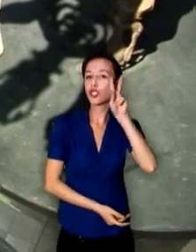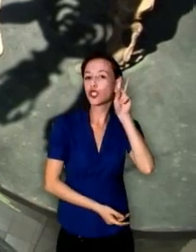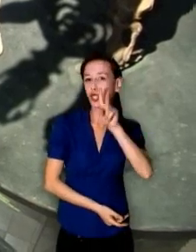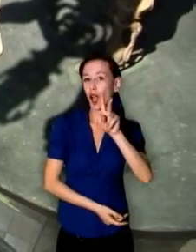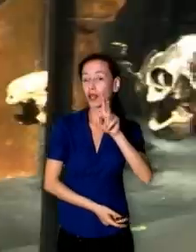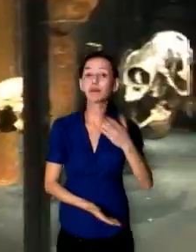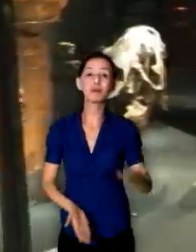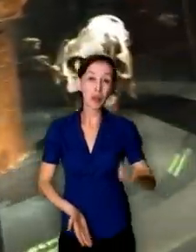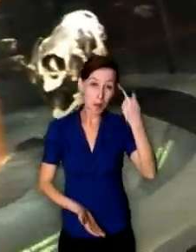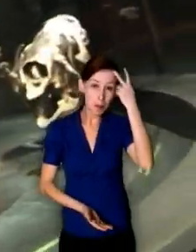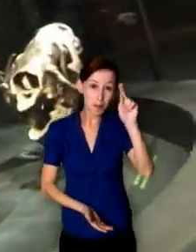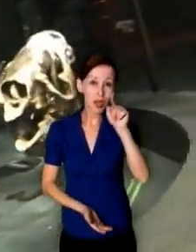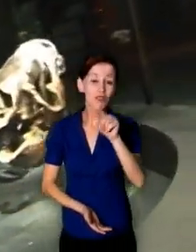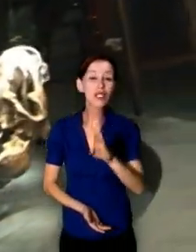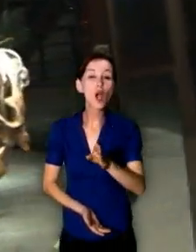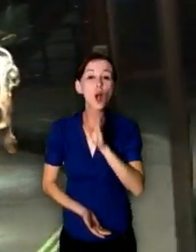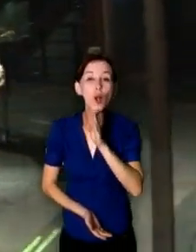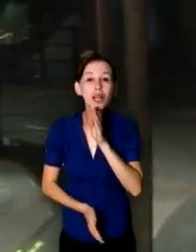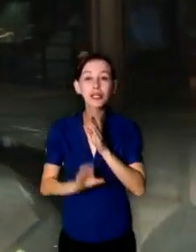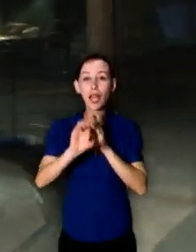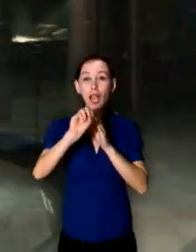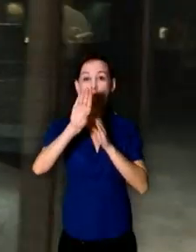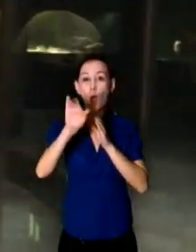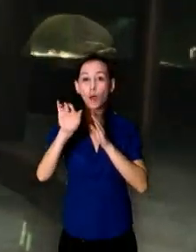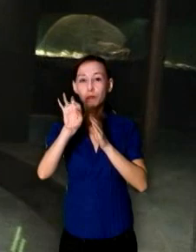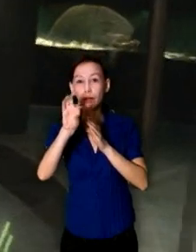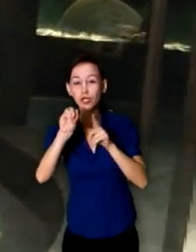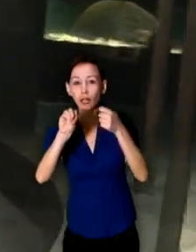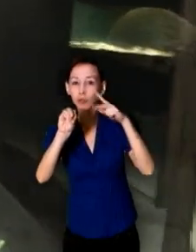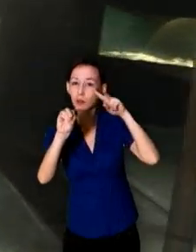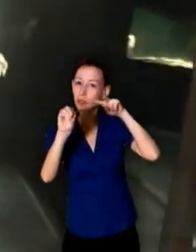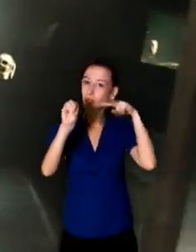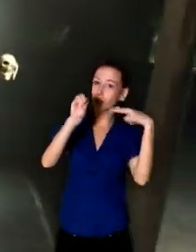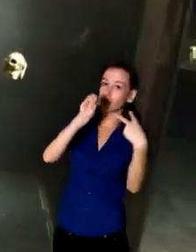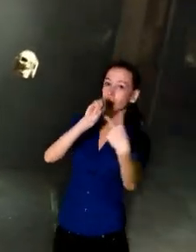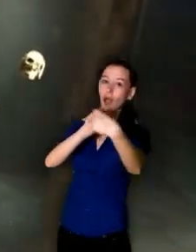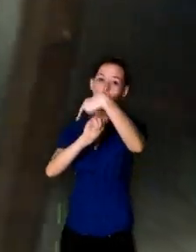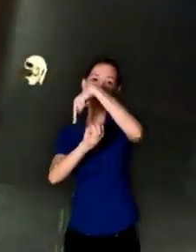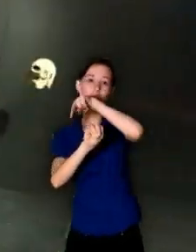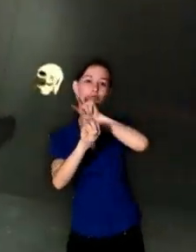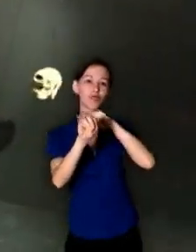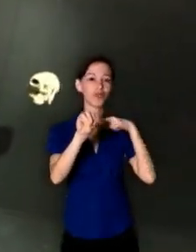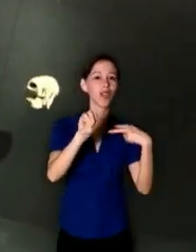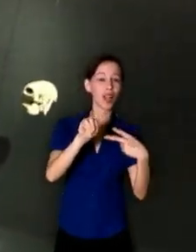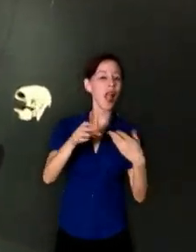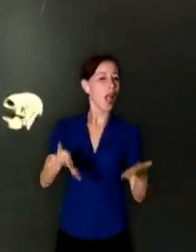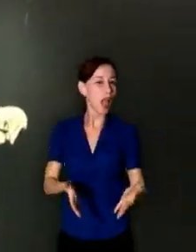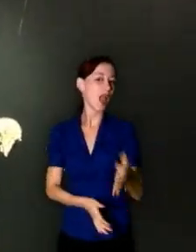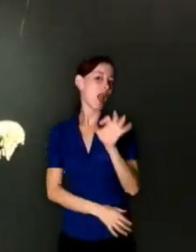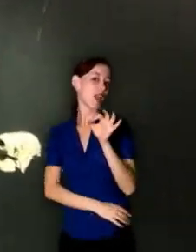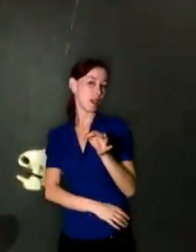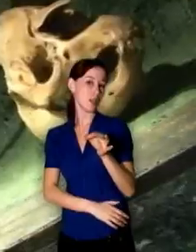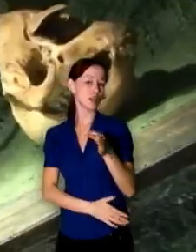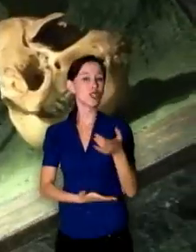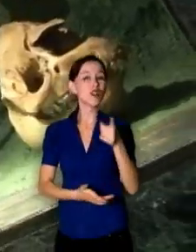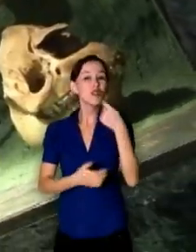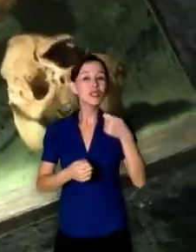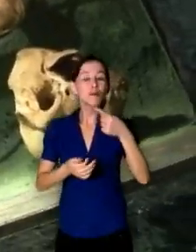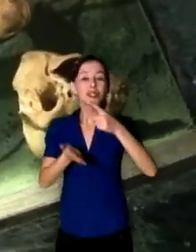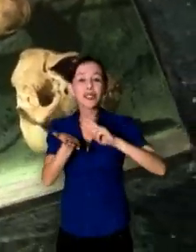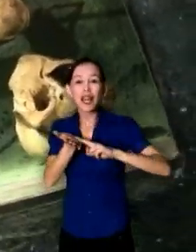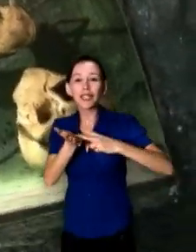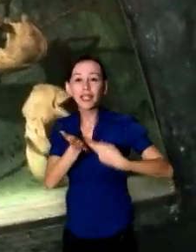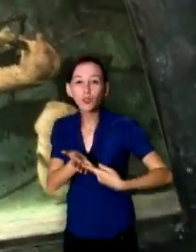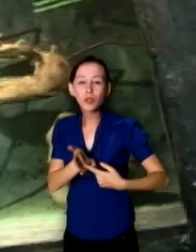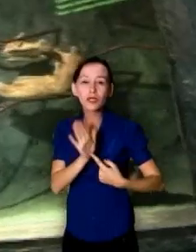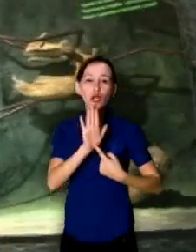um objeto, você tem que circundá-lo e vê-lo de todos os pontos. É exatamente isso. Traduzir para aquele